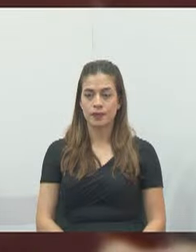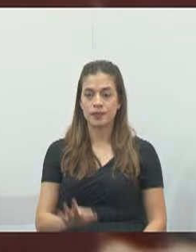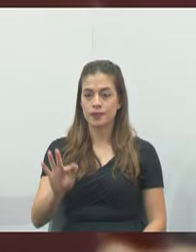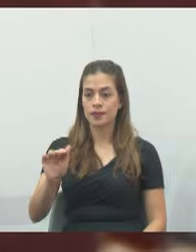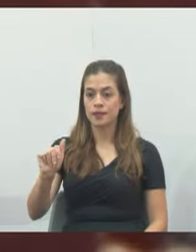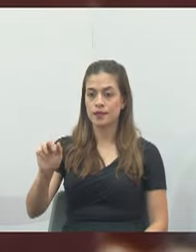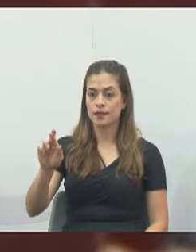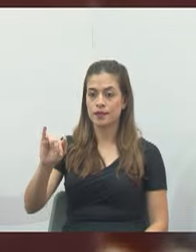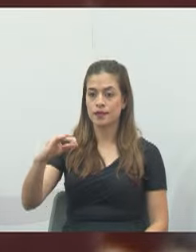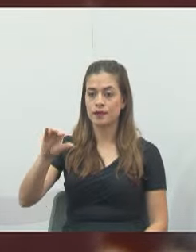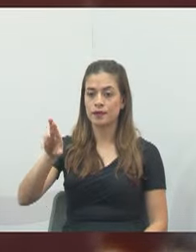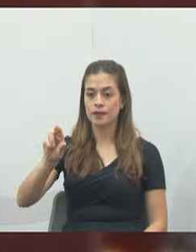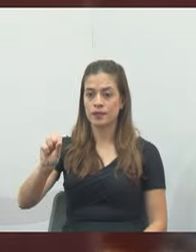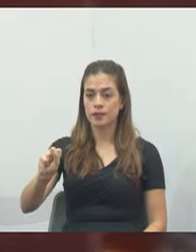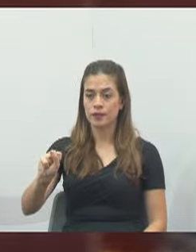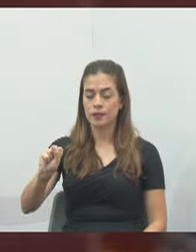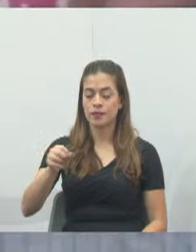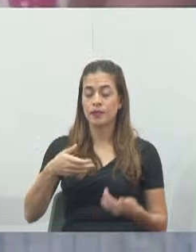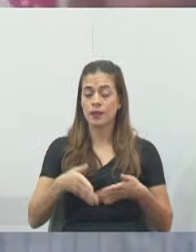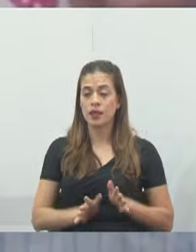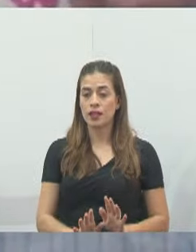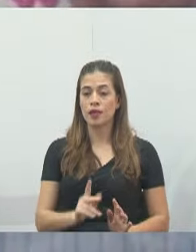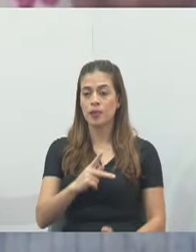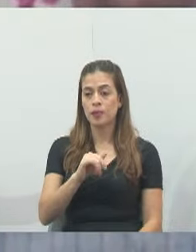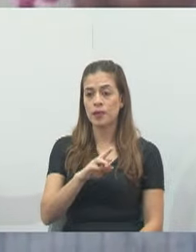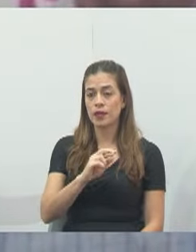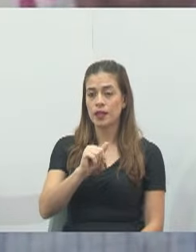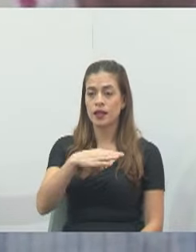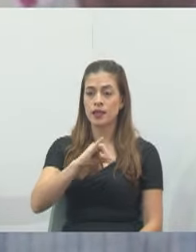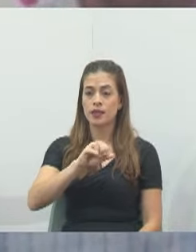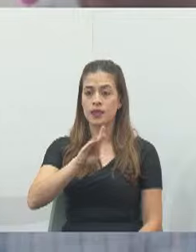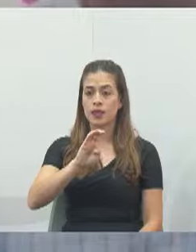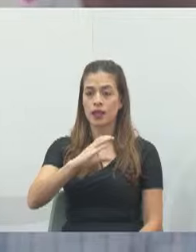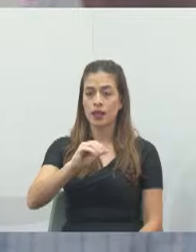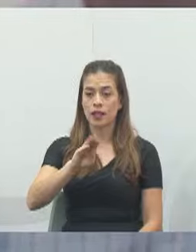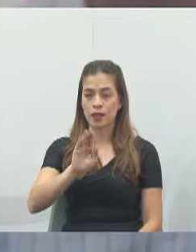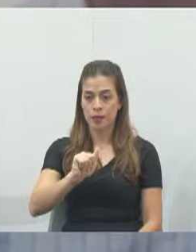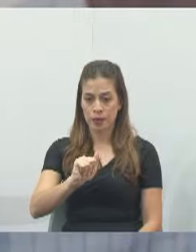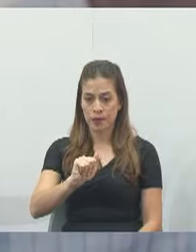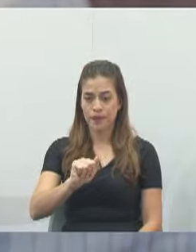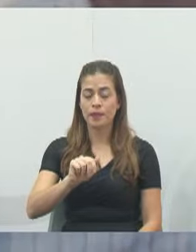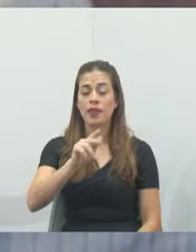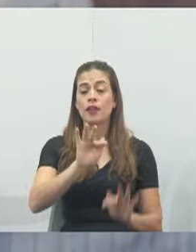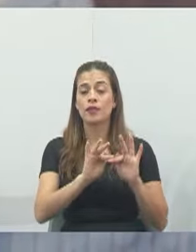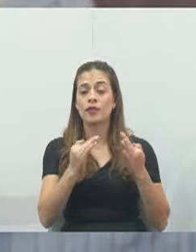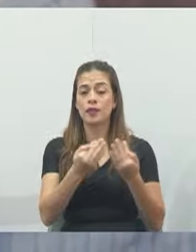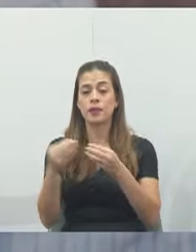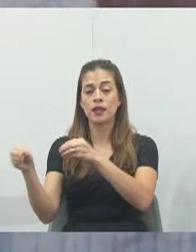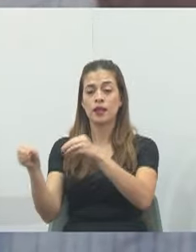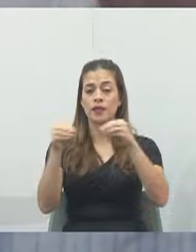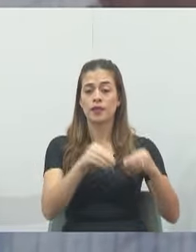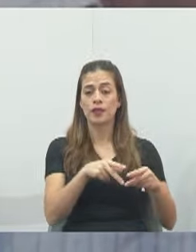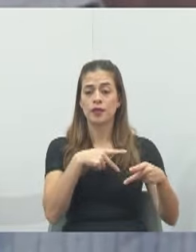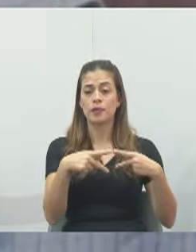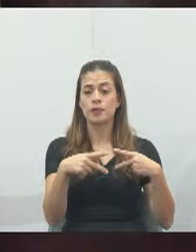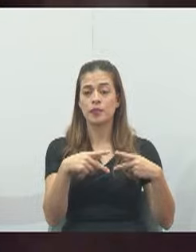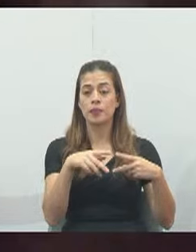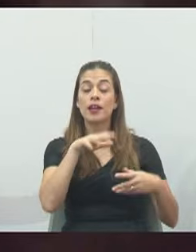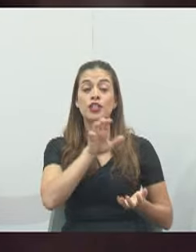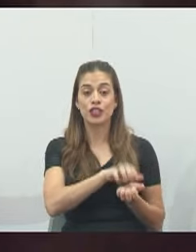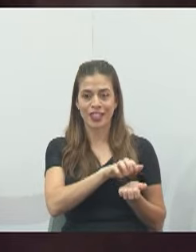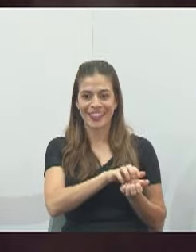Fabrícios Stip nasceu em Piracicaba. A família veio para Jacareí em